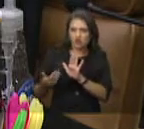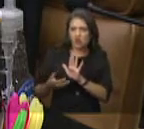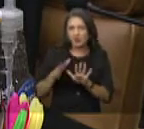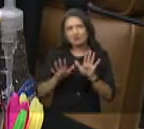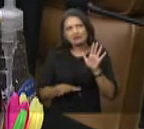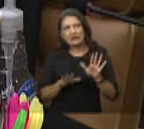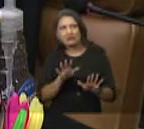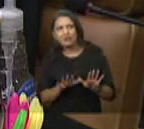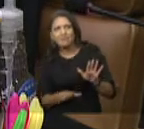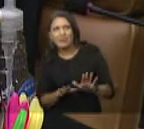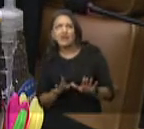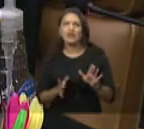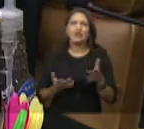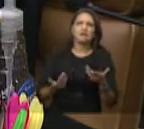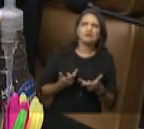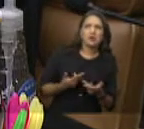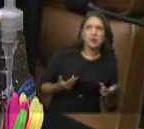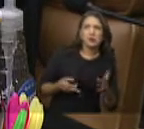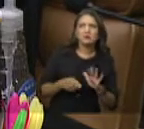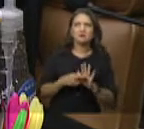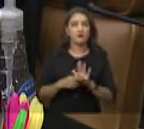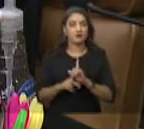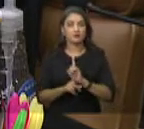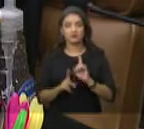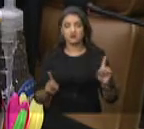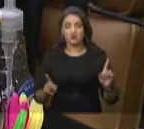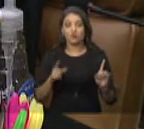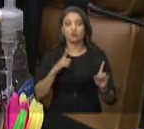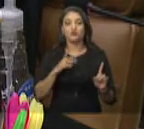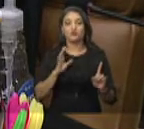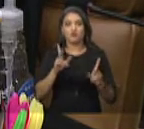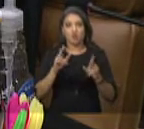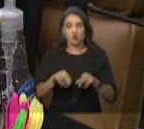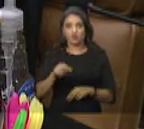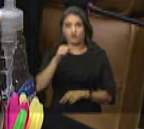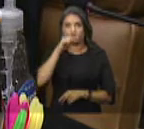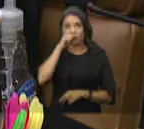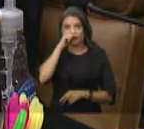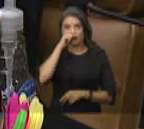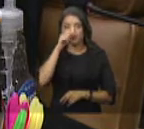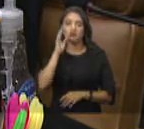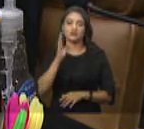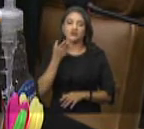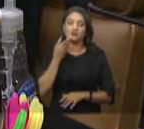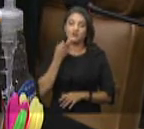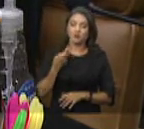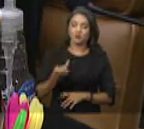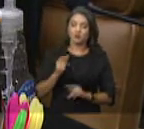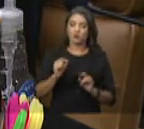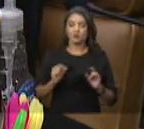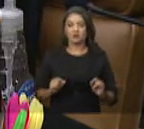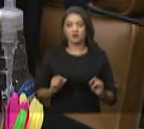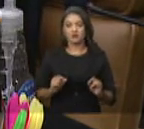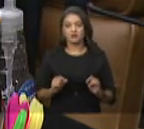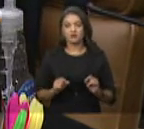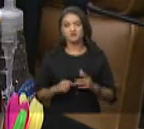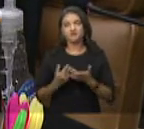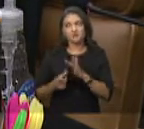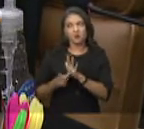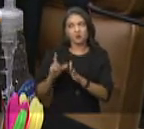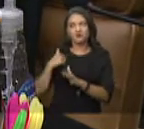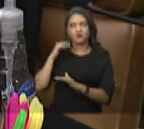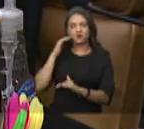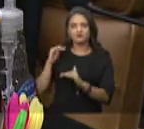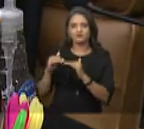ponho de acordo com condicionantes nem com requisitos O que foi alertado pelo Ministro Edson fachin por isso na primeira visão eu até acompanhava